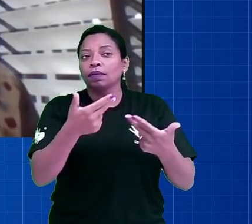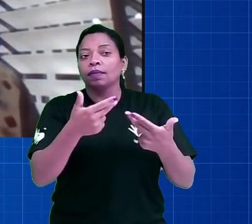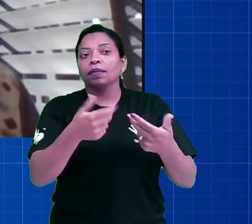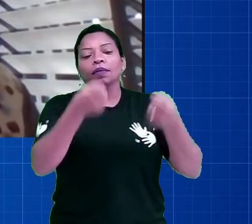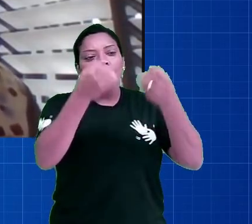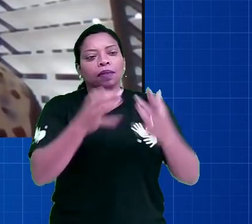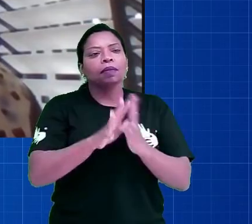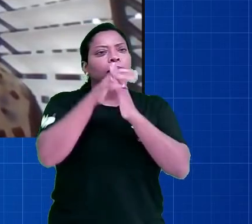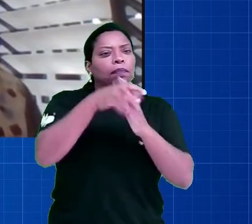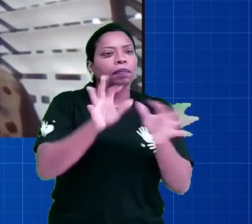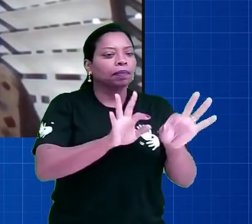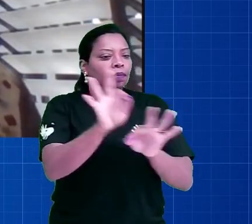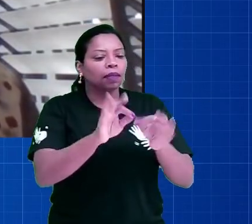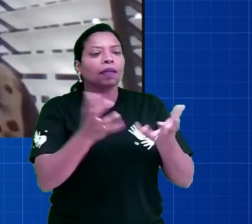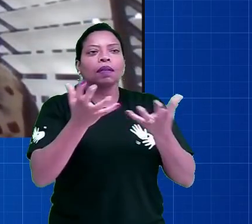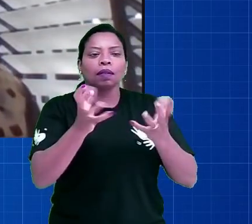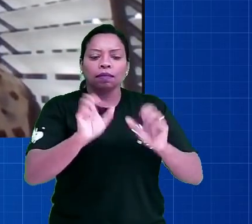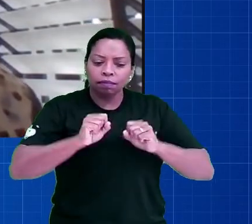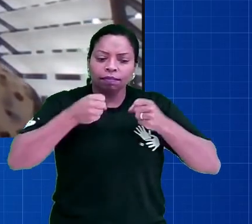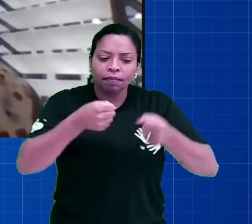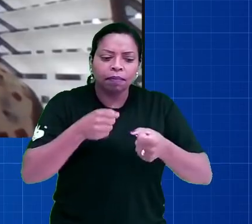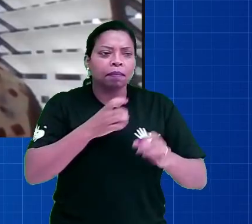planejamento, querer correr risco, a